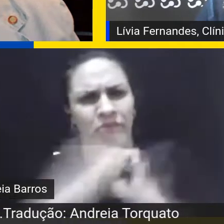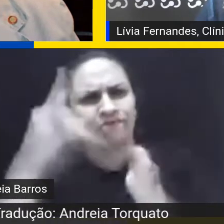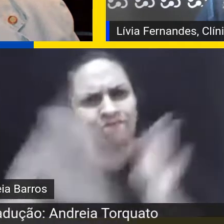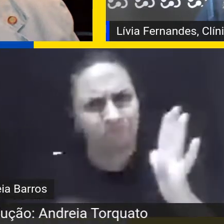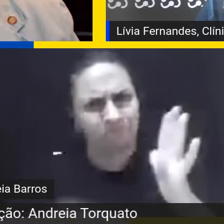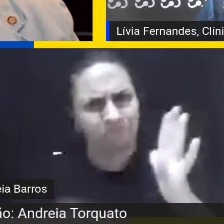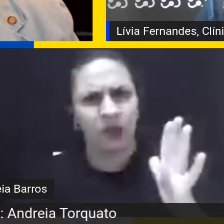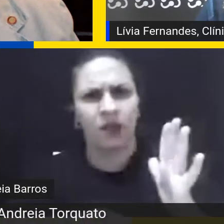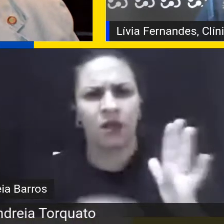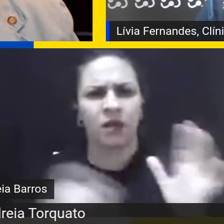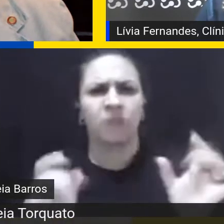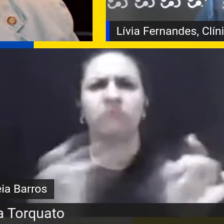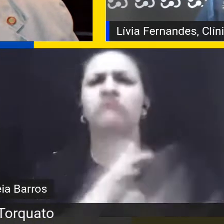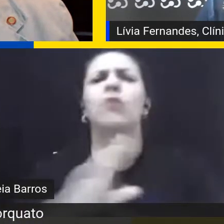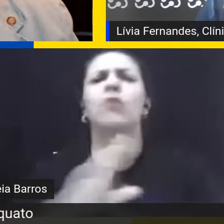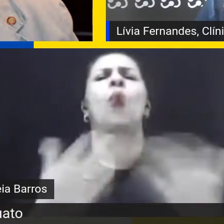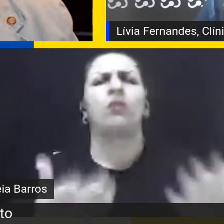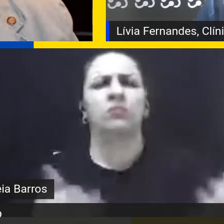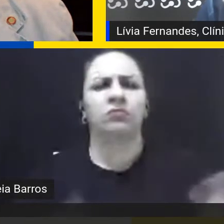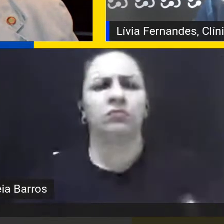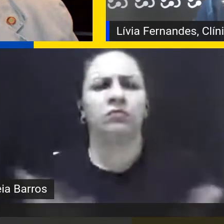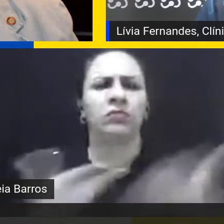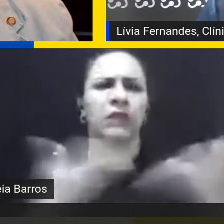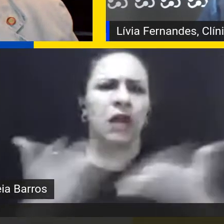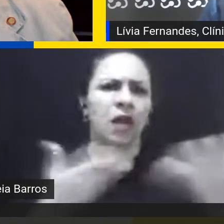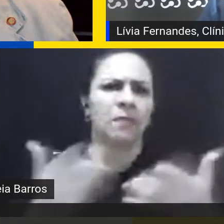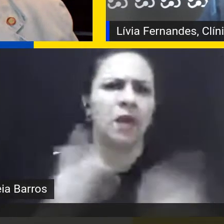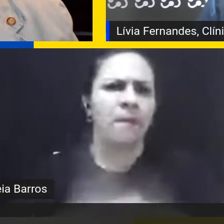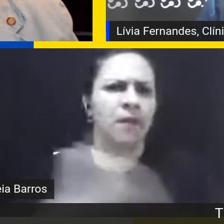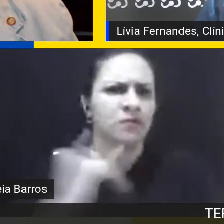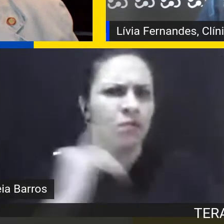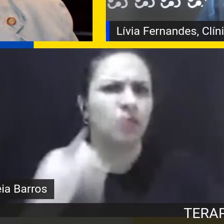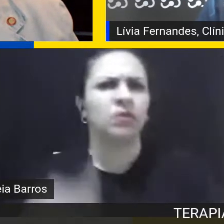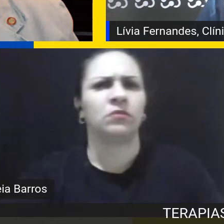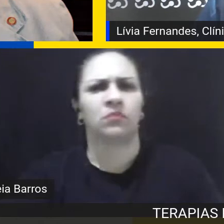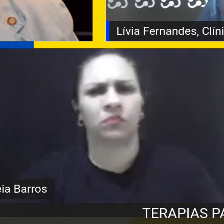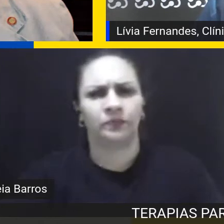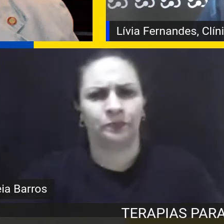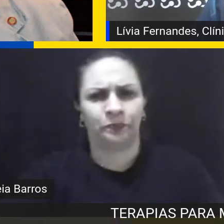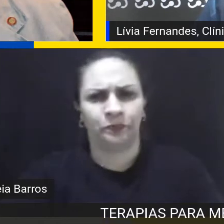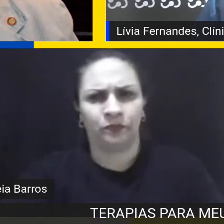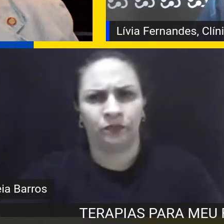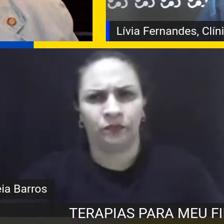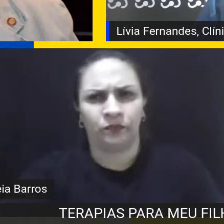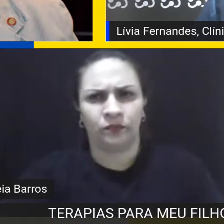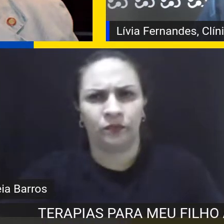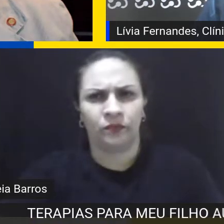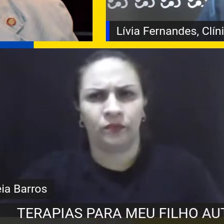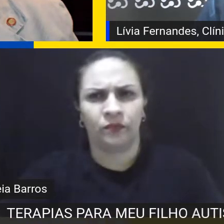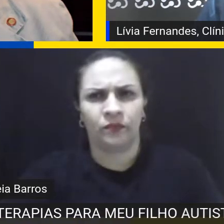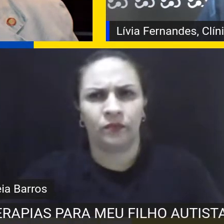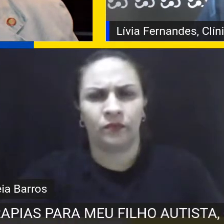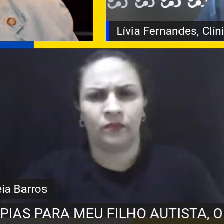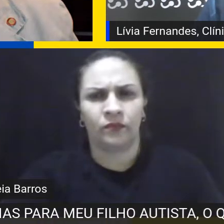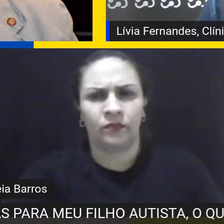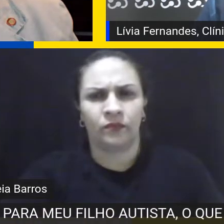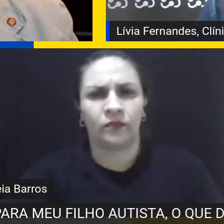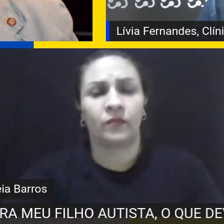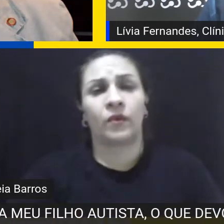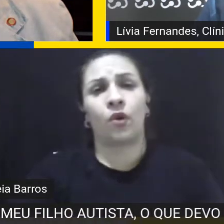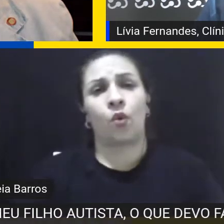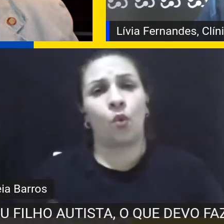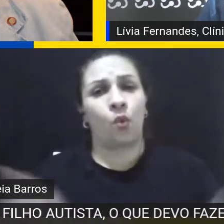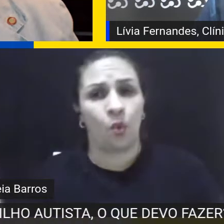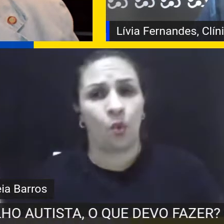Quais são, essas terapias mais importantes? Hoje, a gente não espera mais um diagnóstico